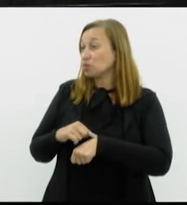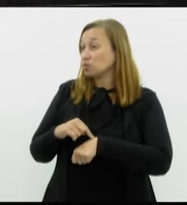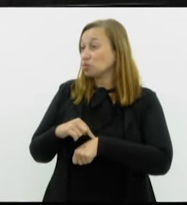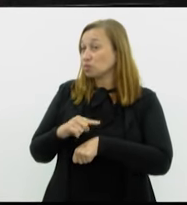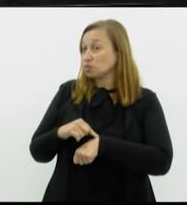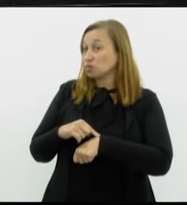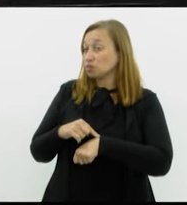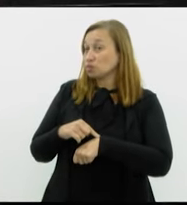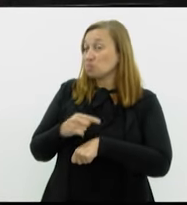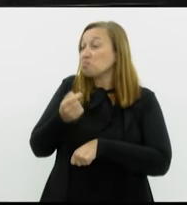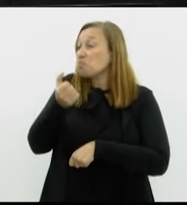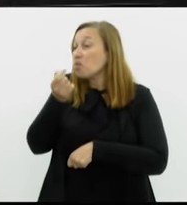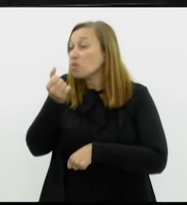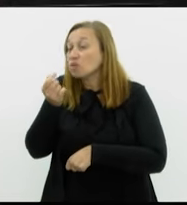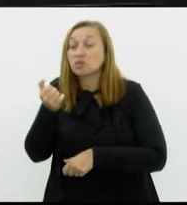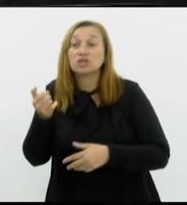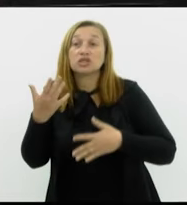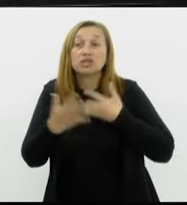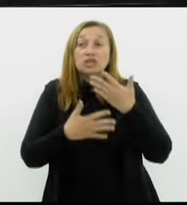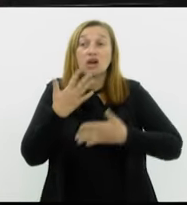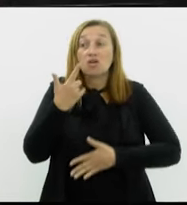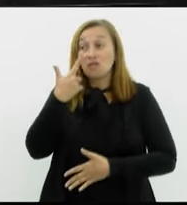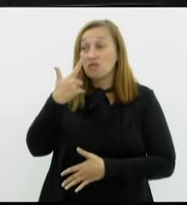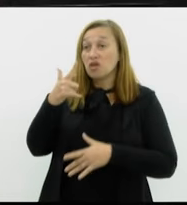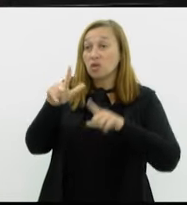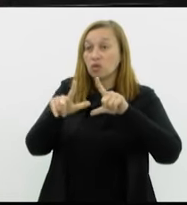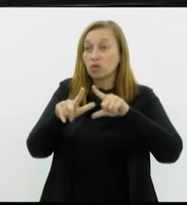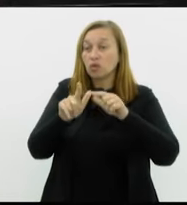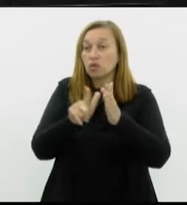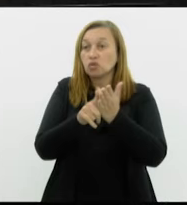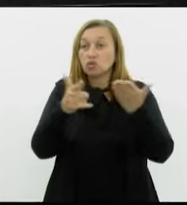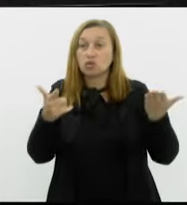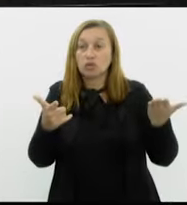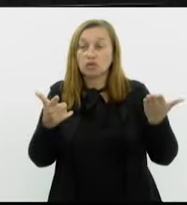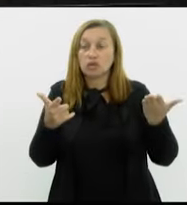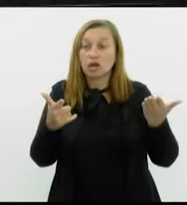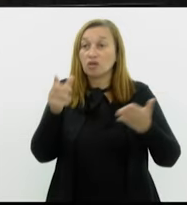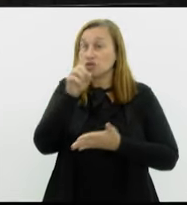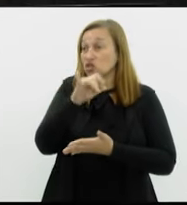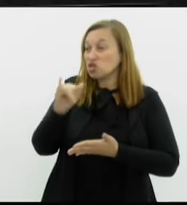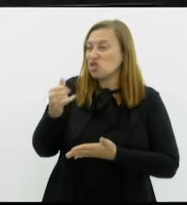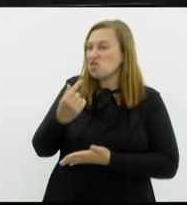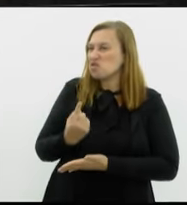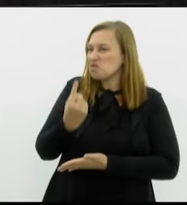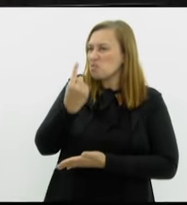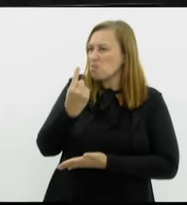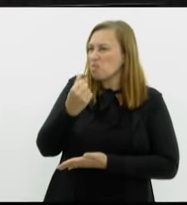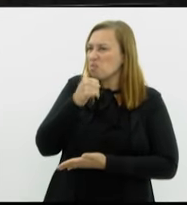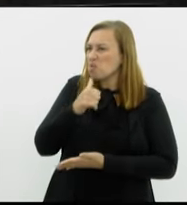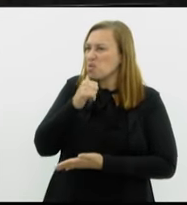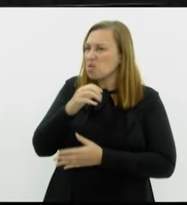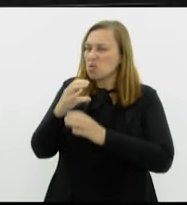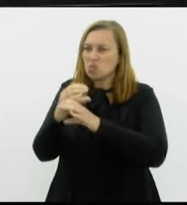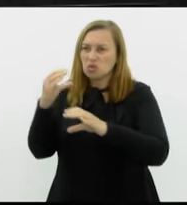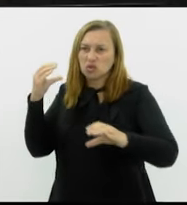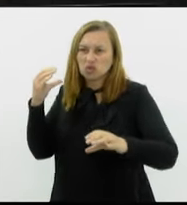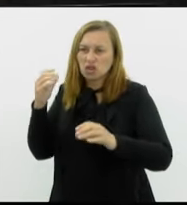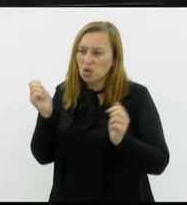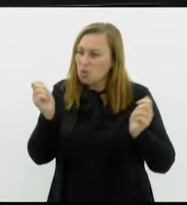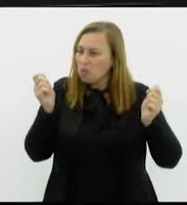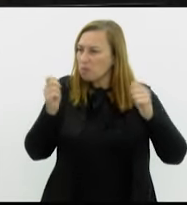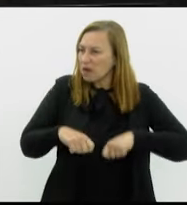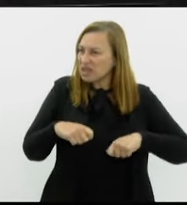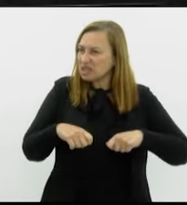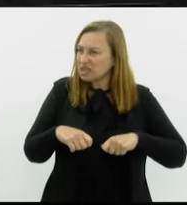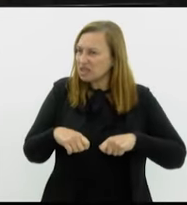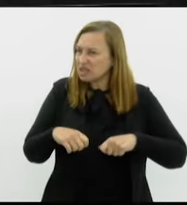de alegria ver os jornais de hoje e ver uma mulher engenheira, competente,